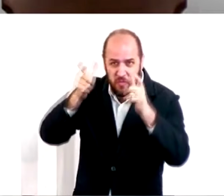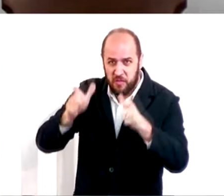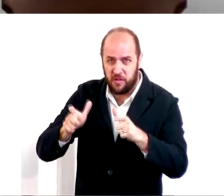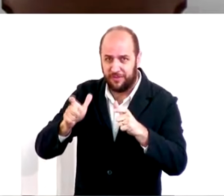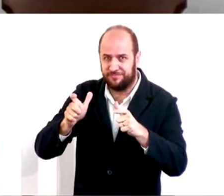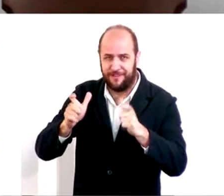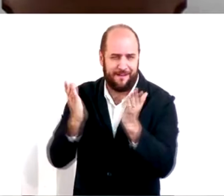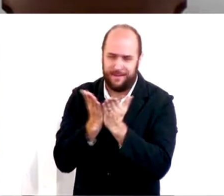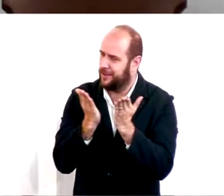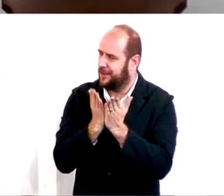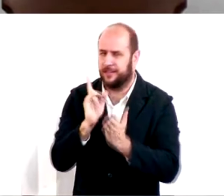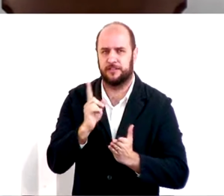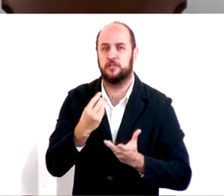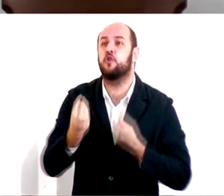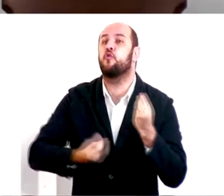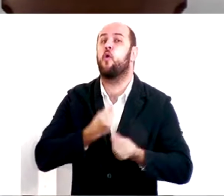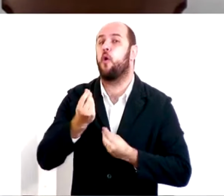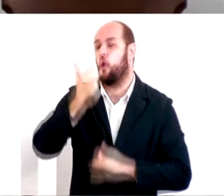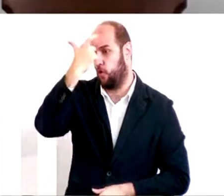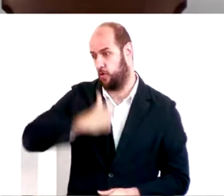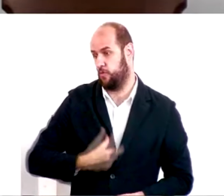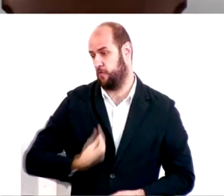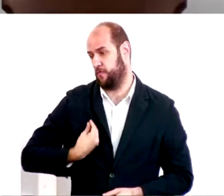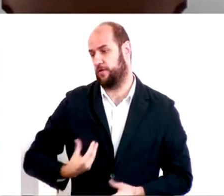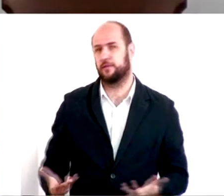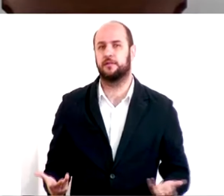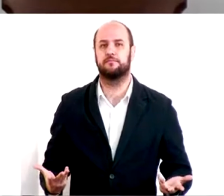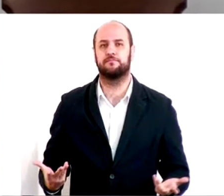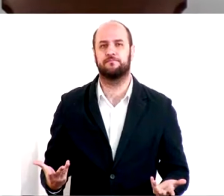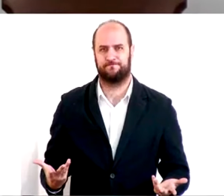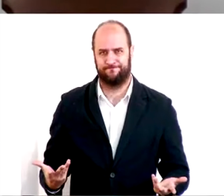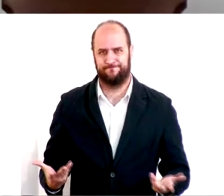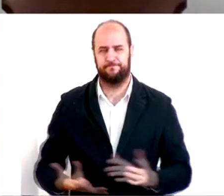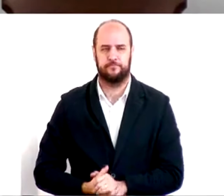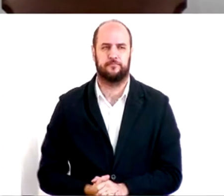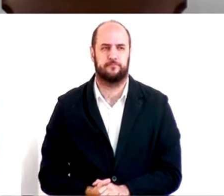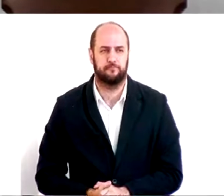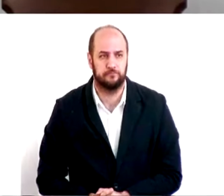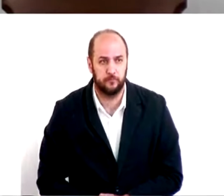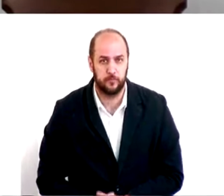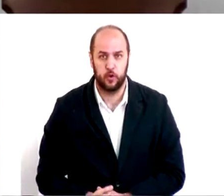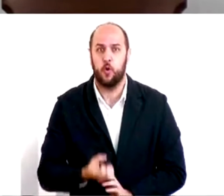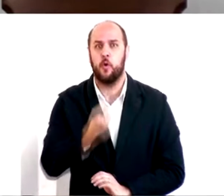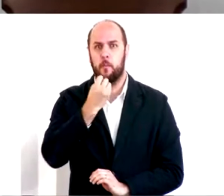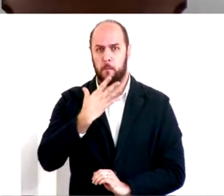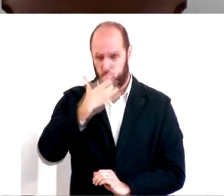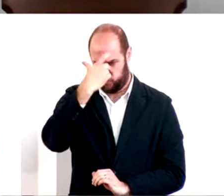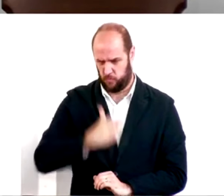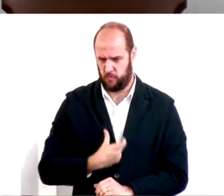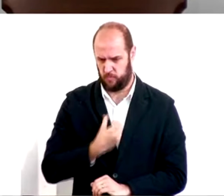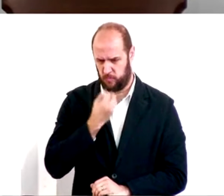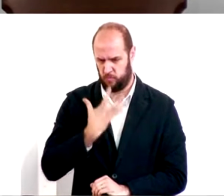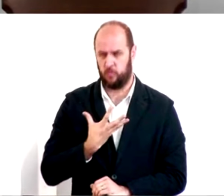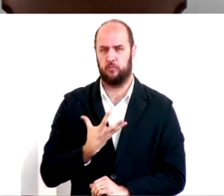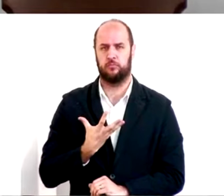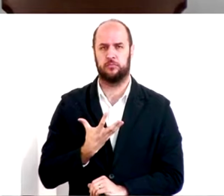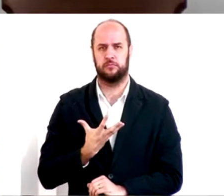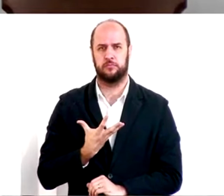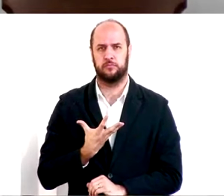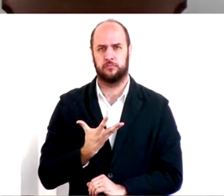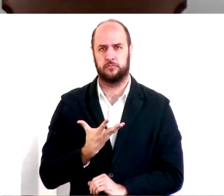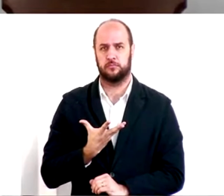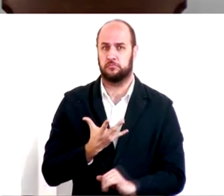eles deveriam se comportar? Sendo bom cidadão, sendo um bom cidadão, parece